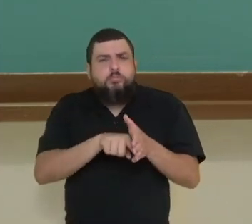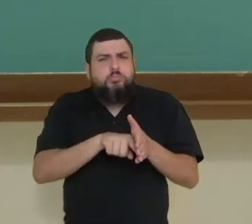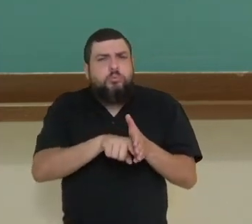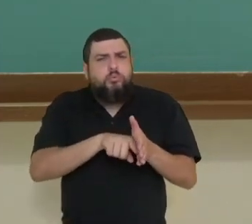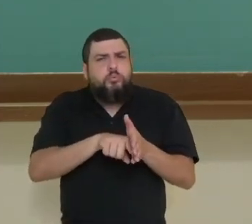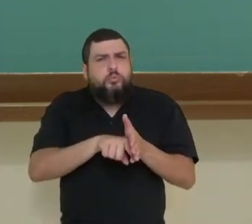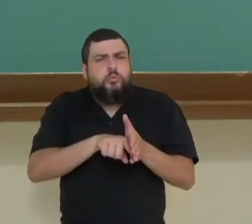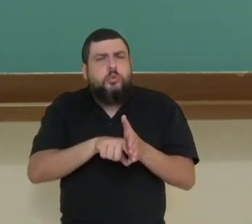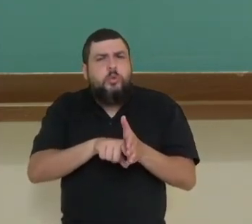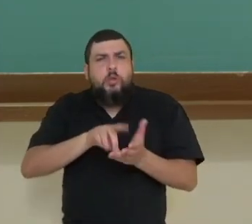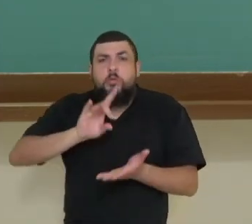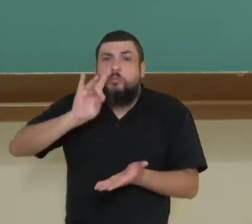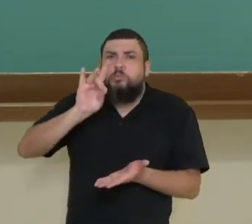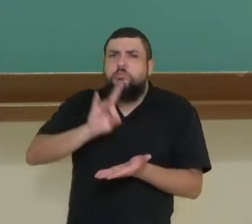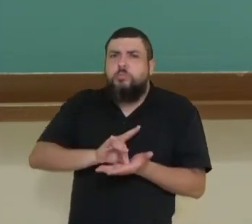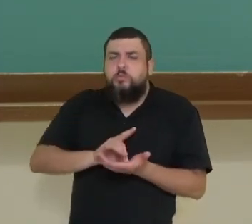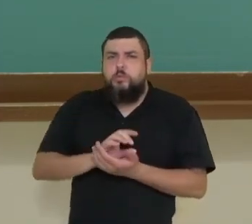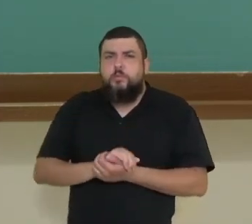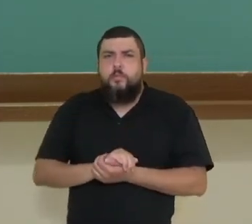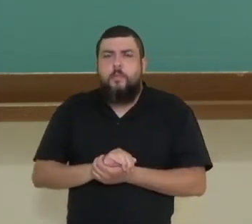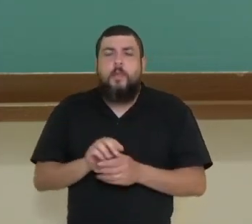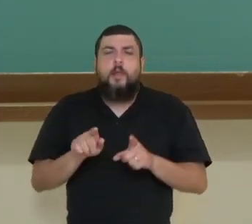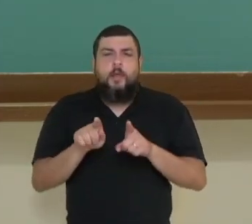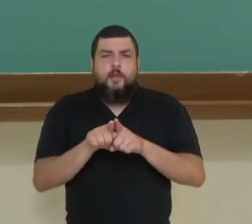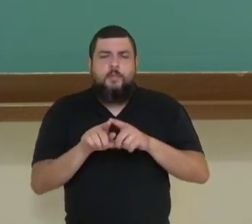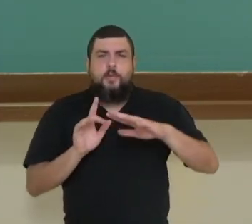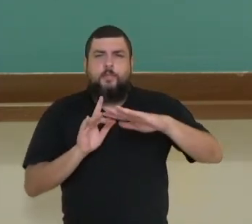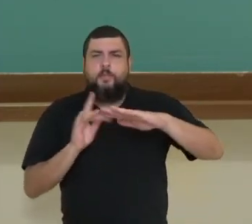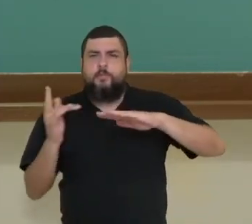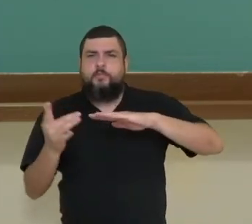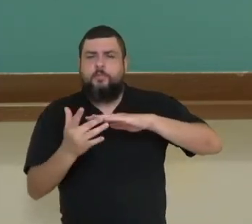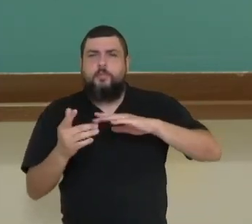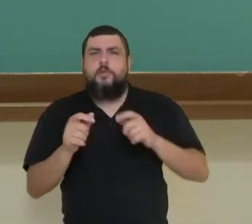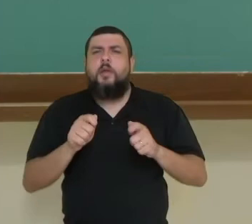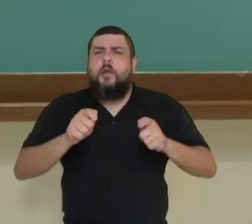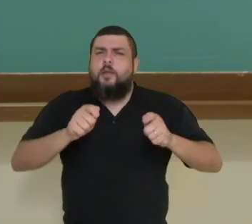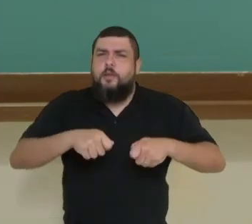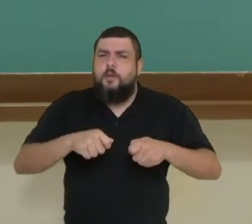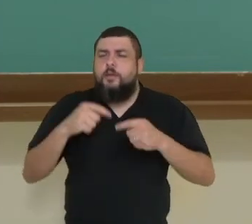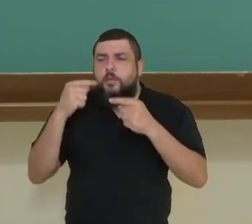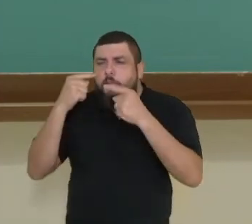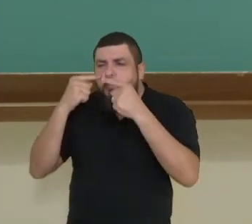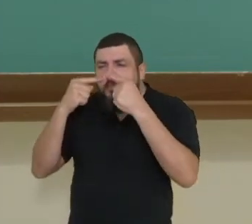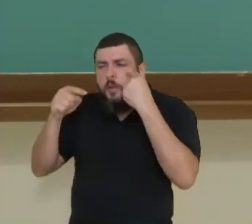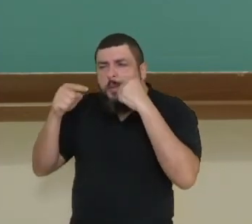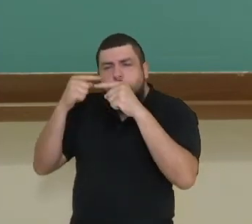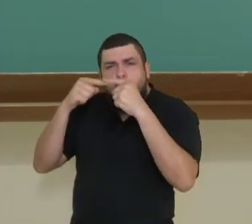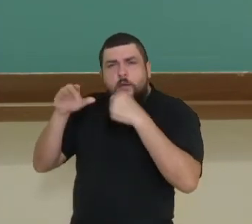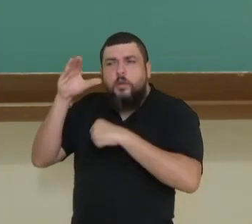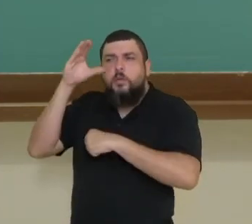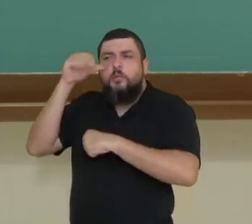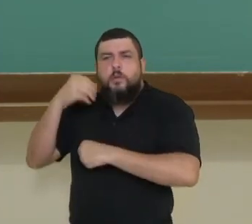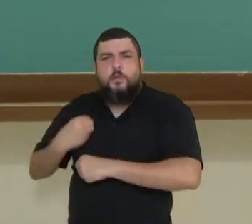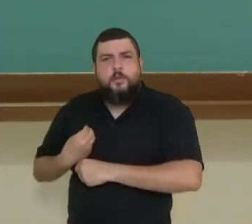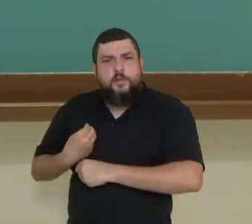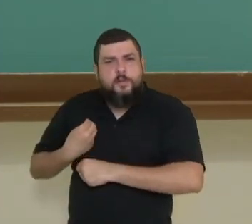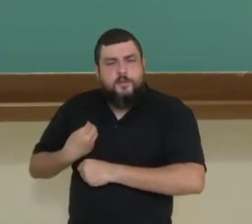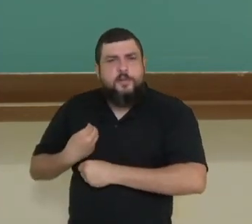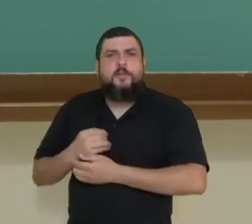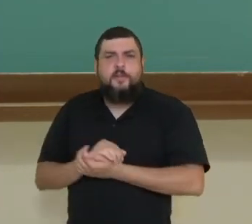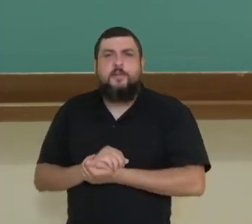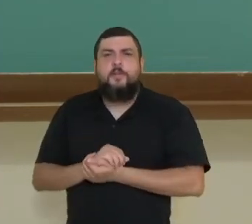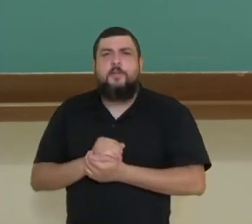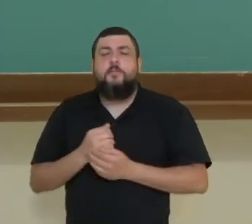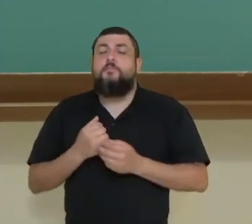Hoje, nas redes sociais, nós temos alguns recursos que nos permitem descobrir mais sobre a vida daquela pessoa, mas,